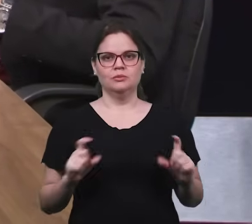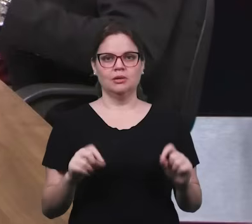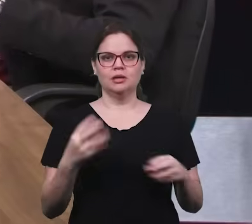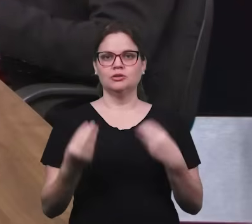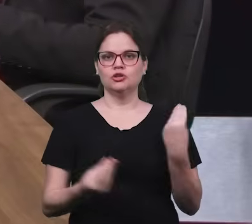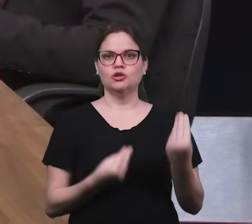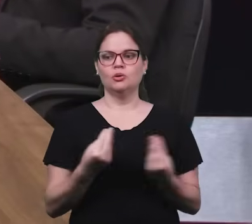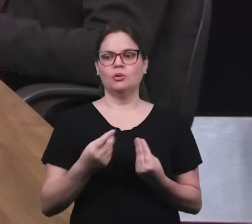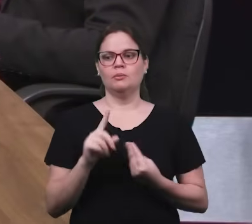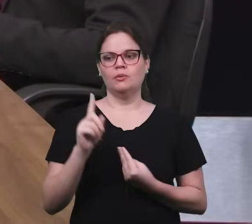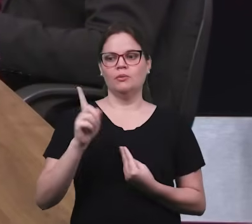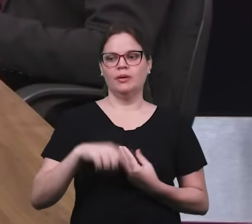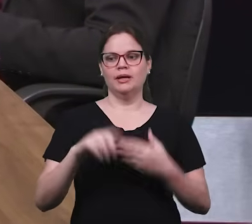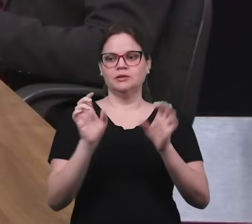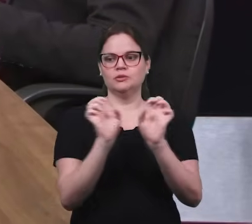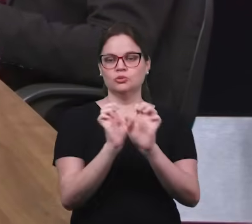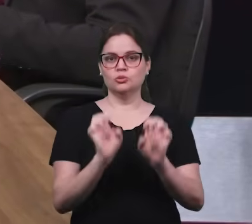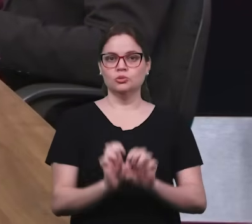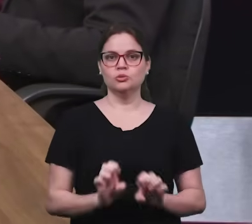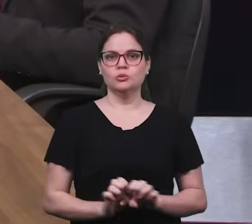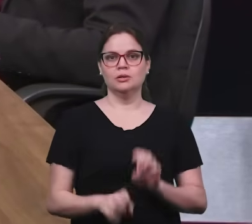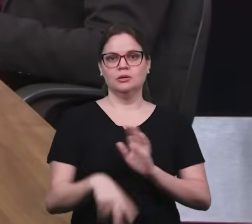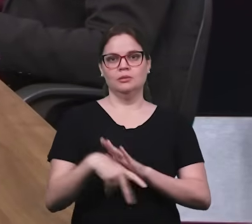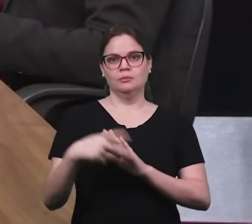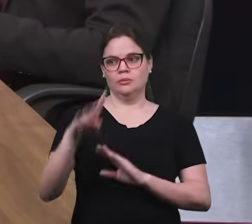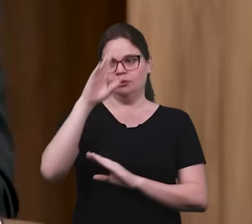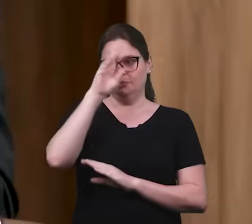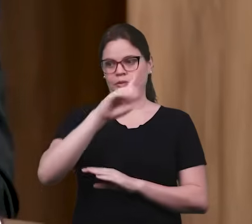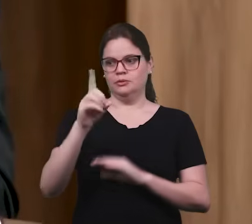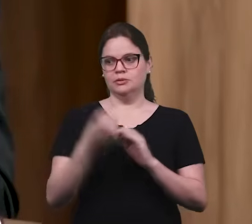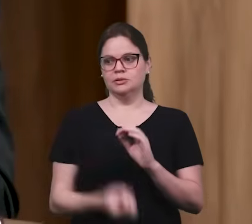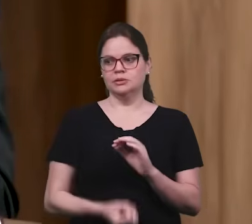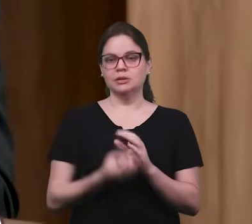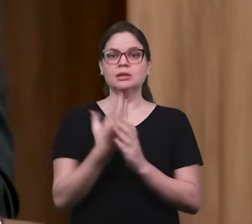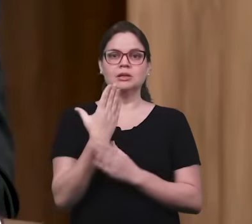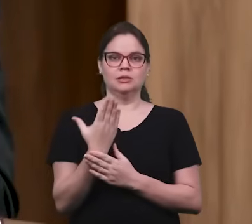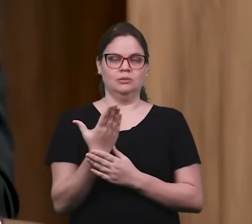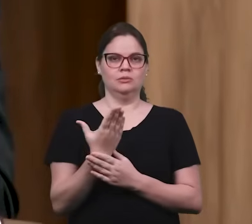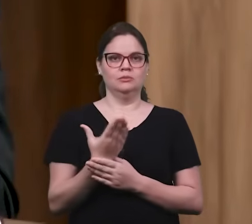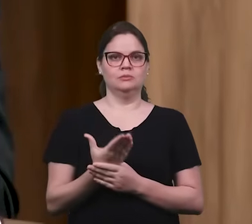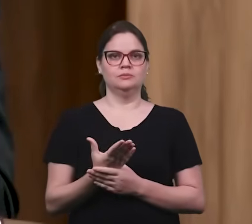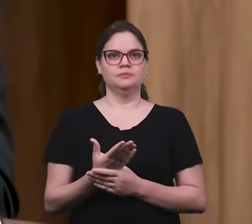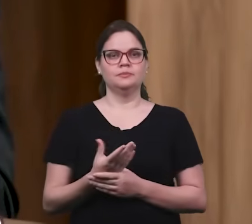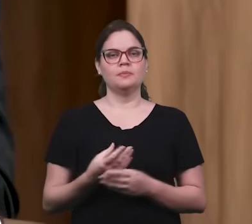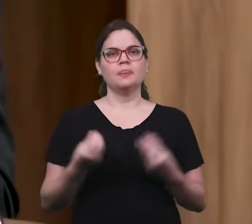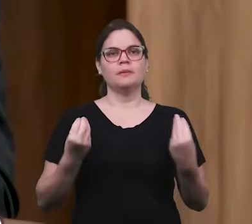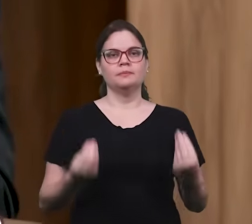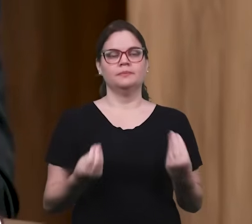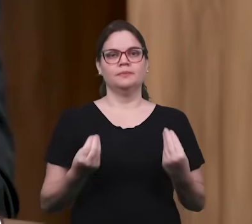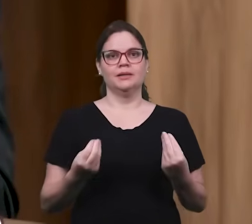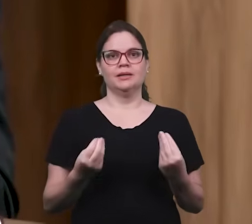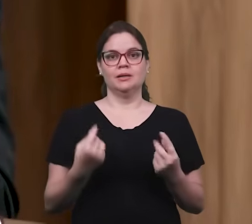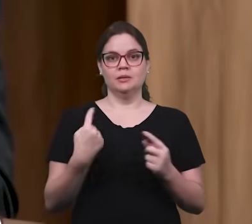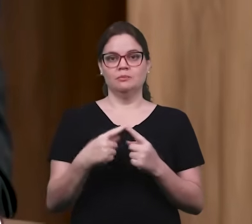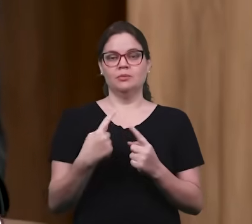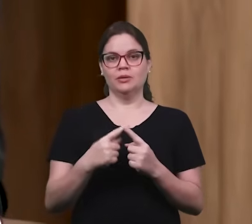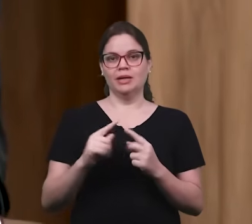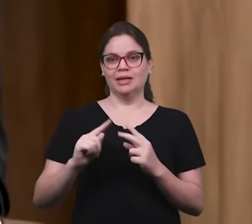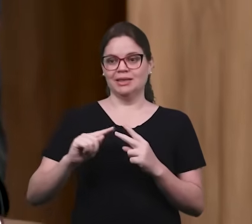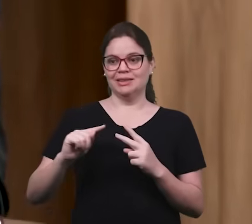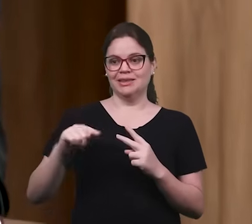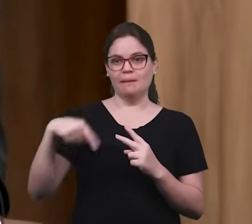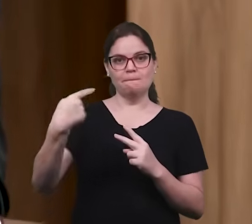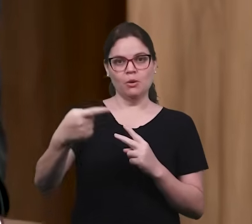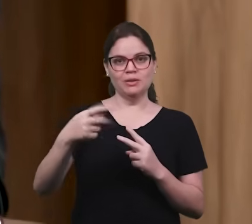essa estrutura que foi criada por Deus para que aquilo que seria criado no